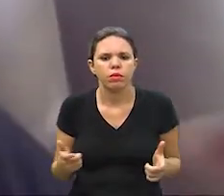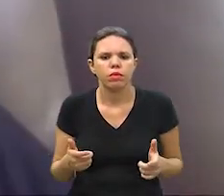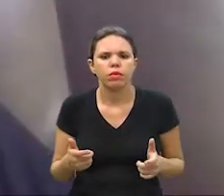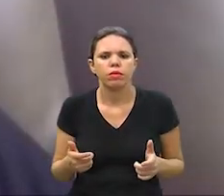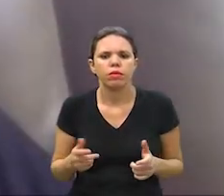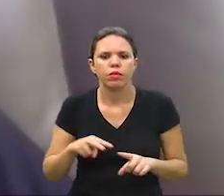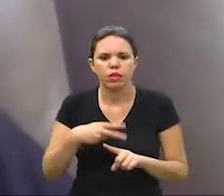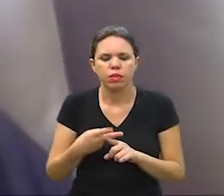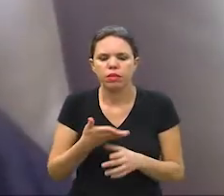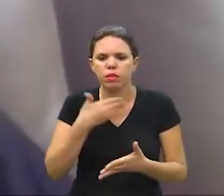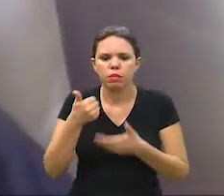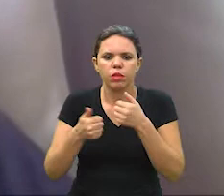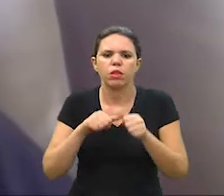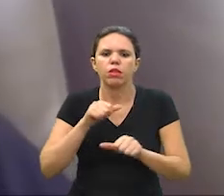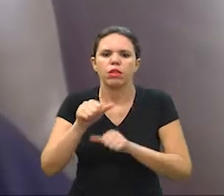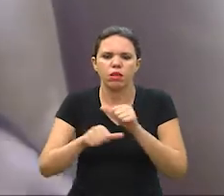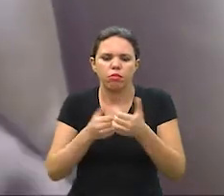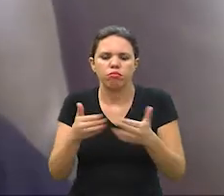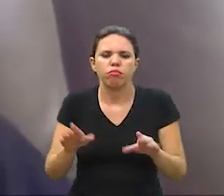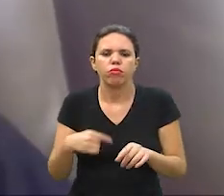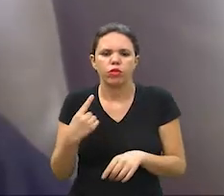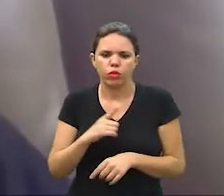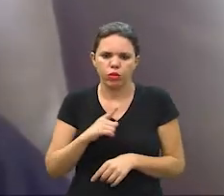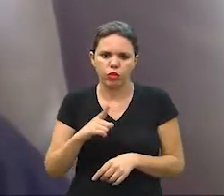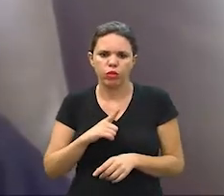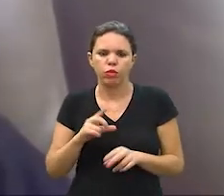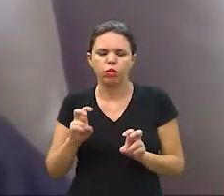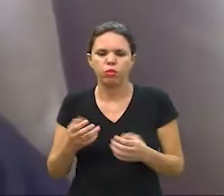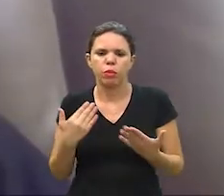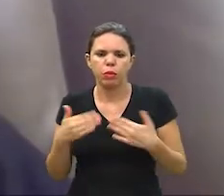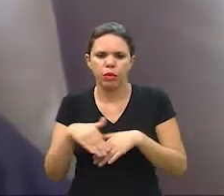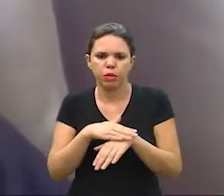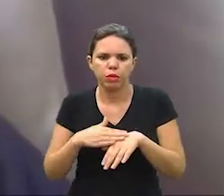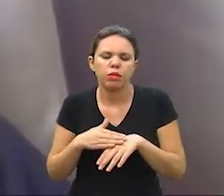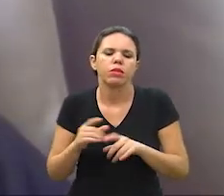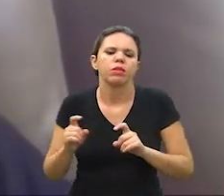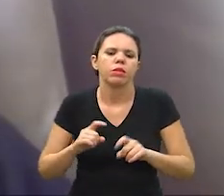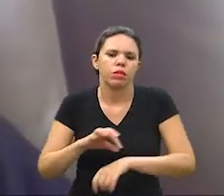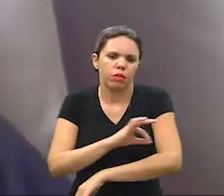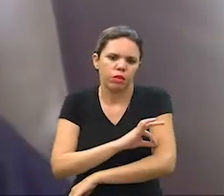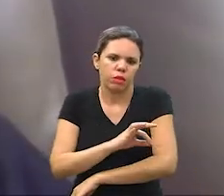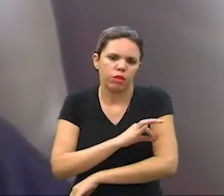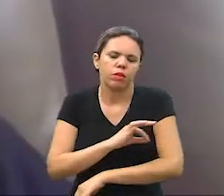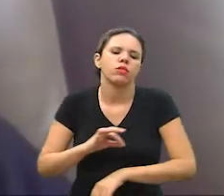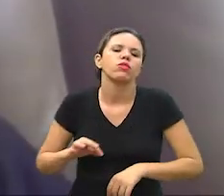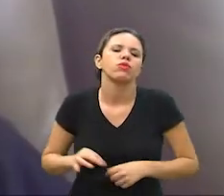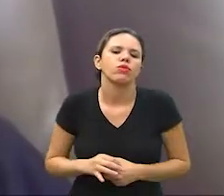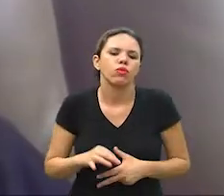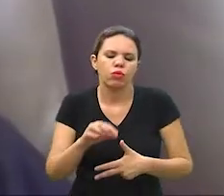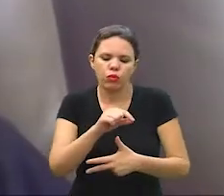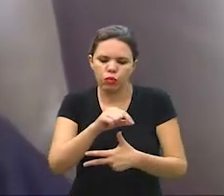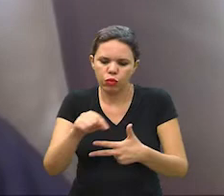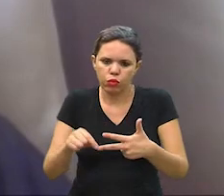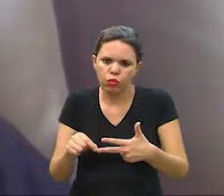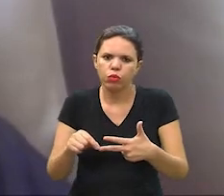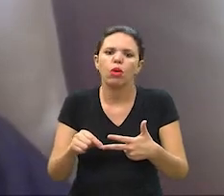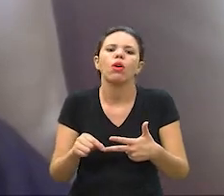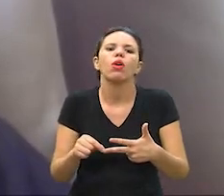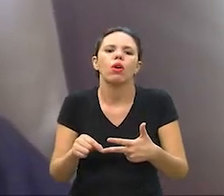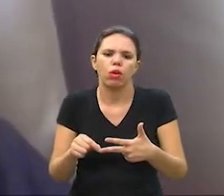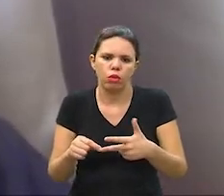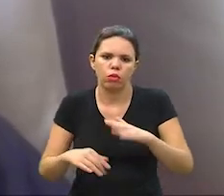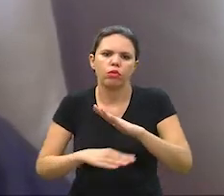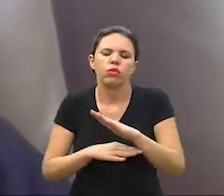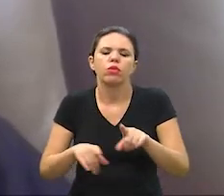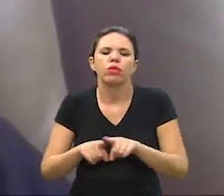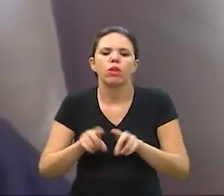se desdobrando. Então, eu acho que nós temos que estar sentados com o poder executivo, com o poder legislativo, que são vocês. Nós temos que